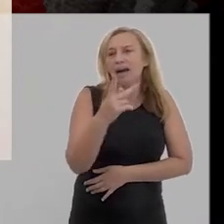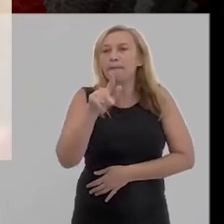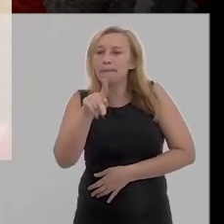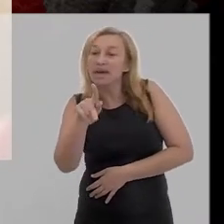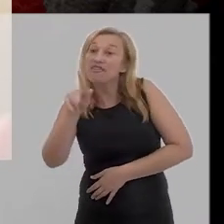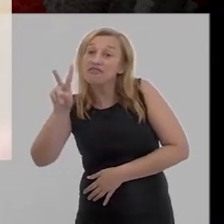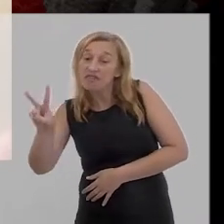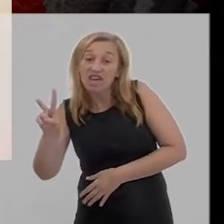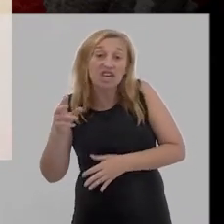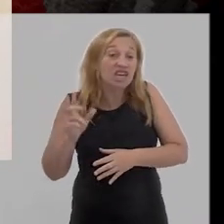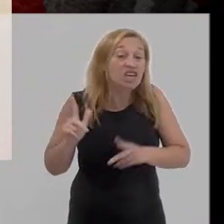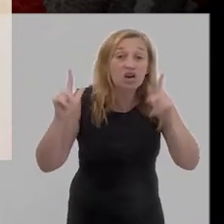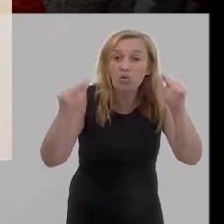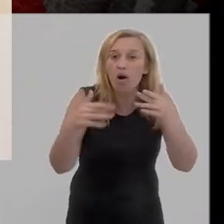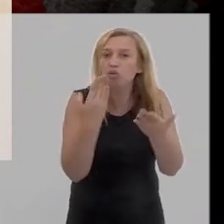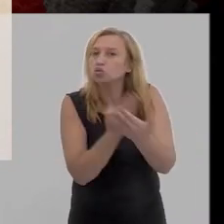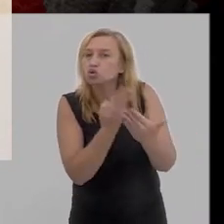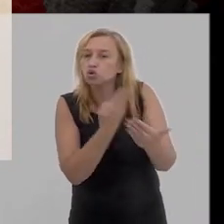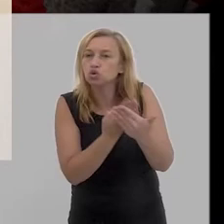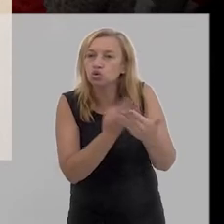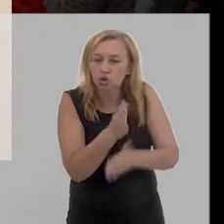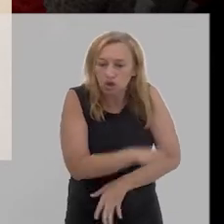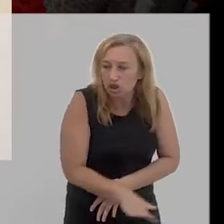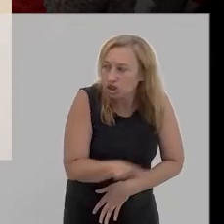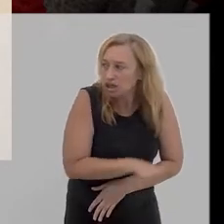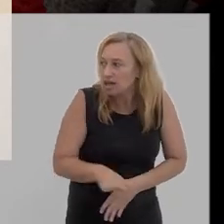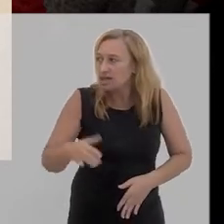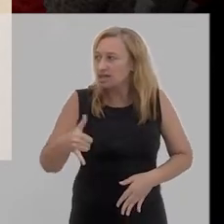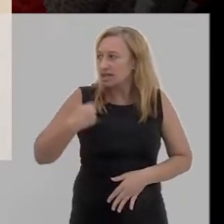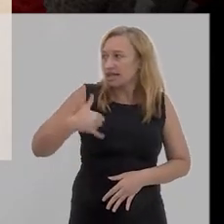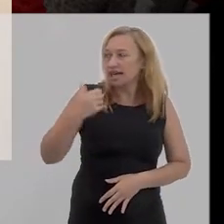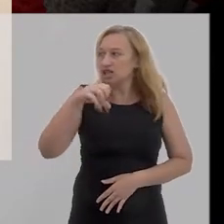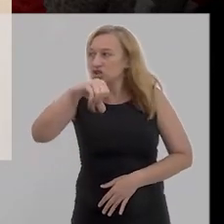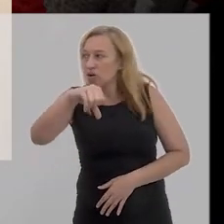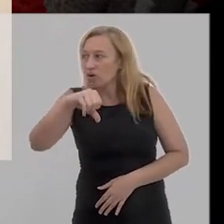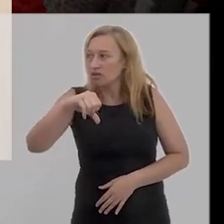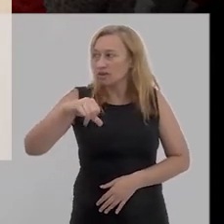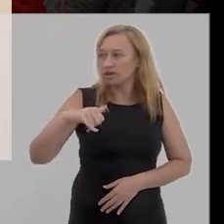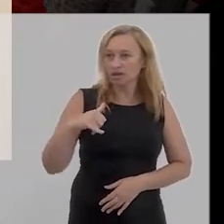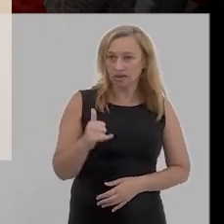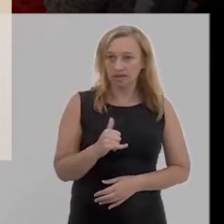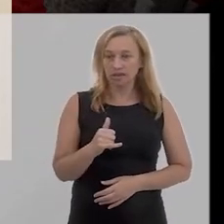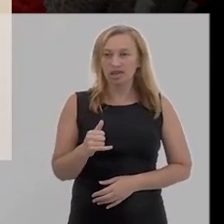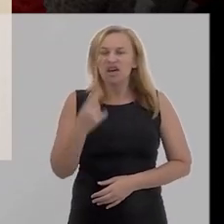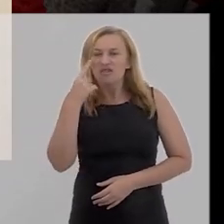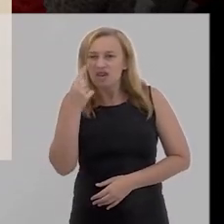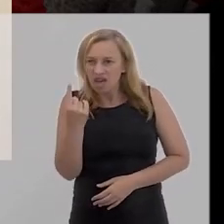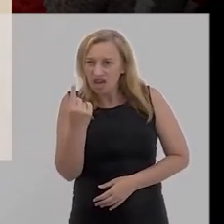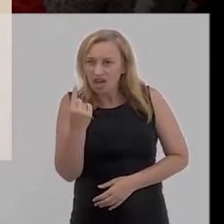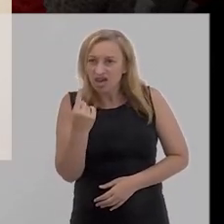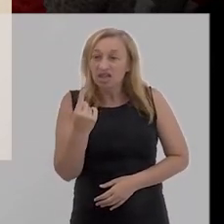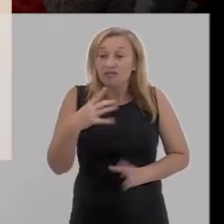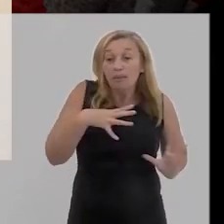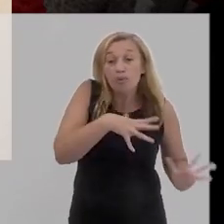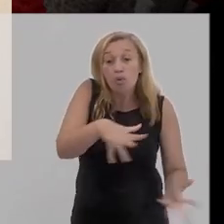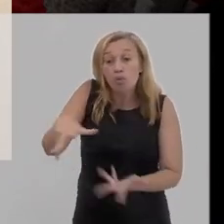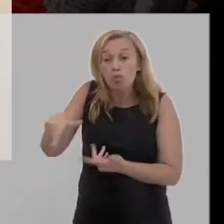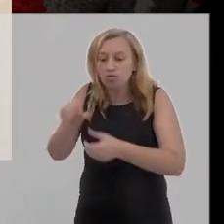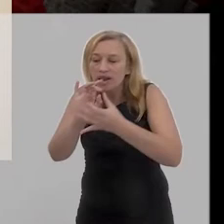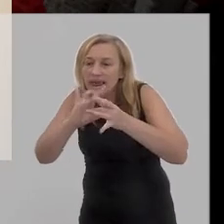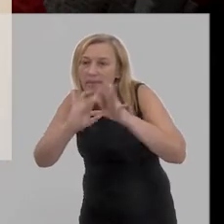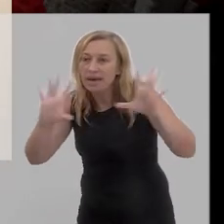O estudo com HPV foi a partir de crianças com 9 anos. Você não vai dar uma vacina de HPV e diz, olha, vai para o